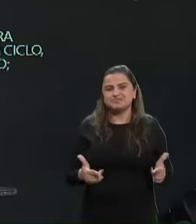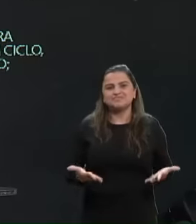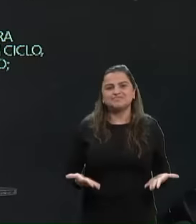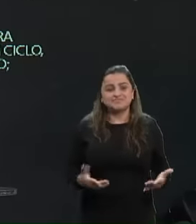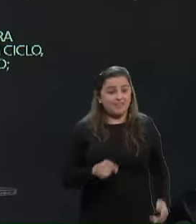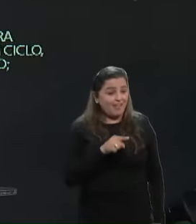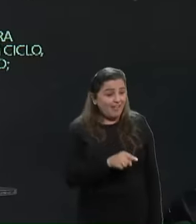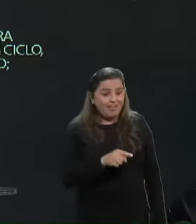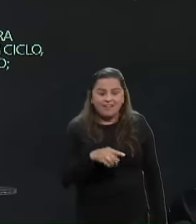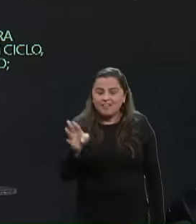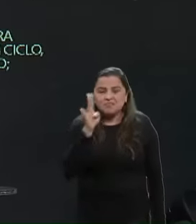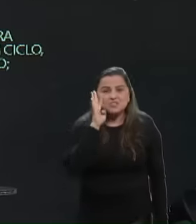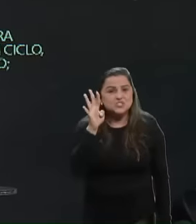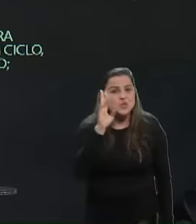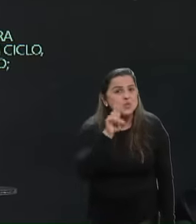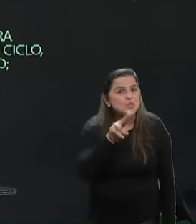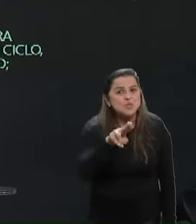Ele nunca imaginou